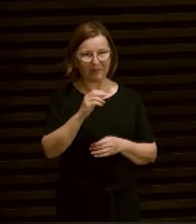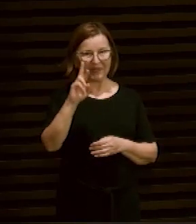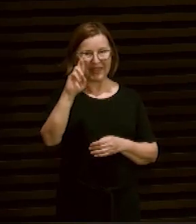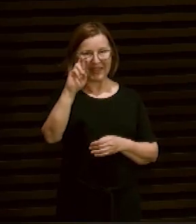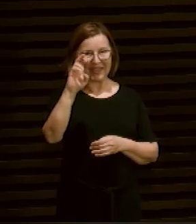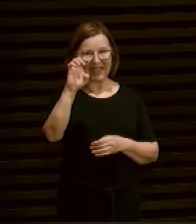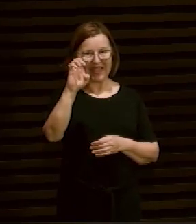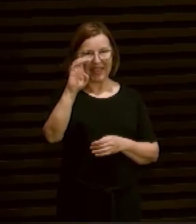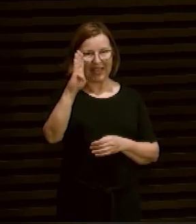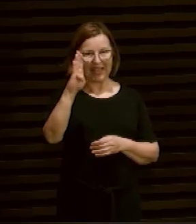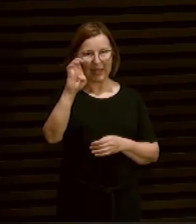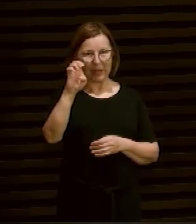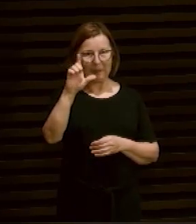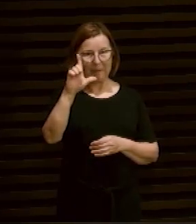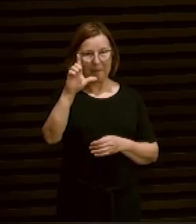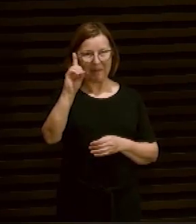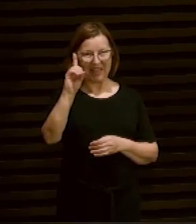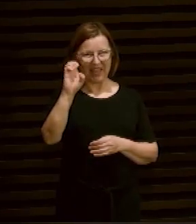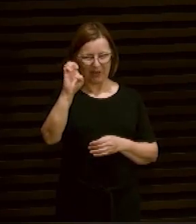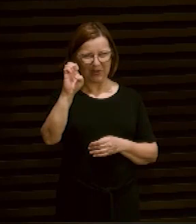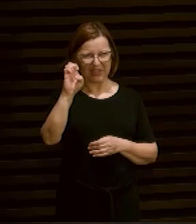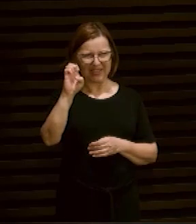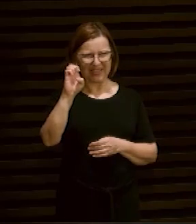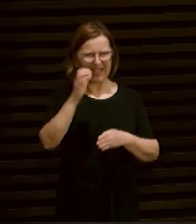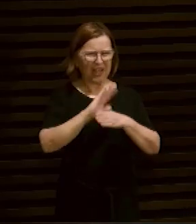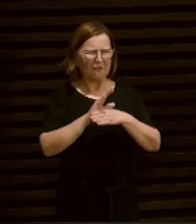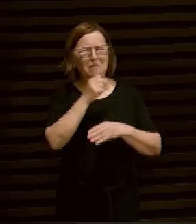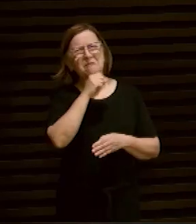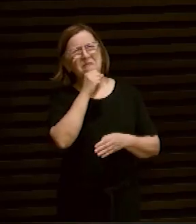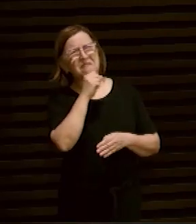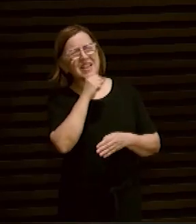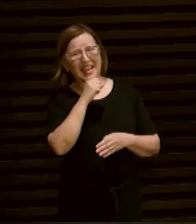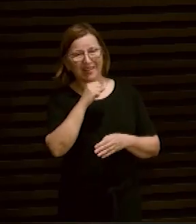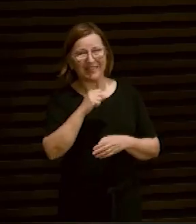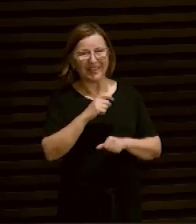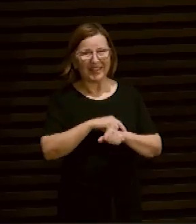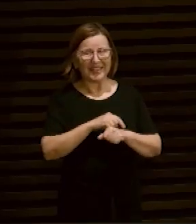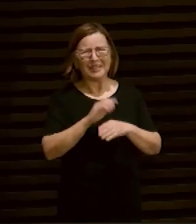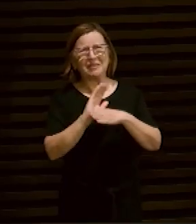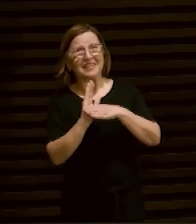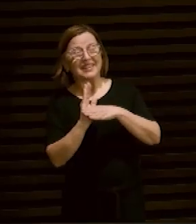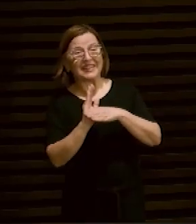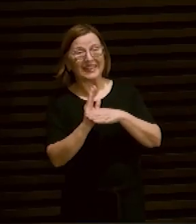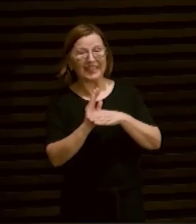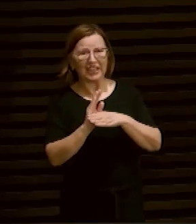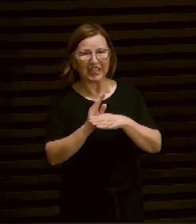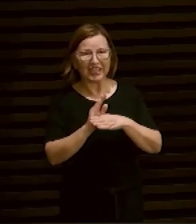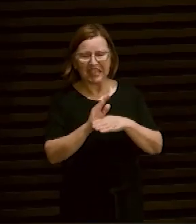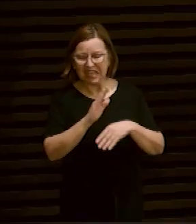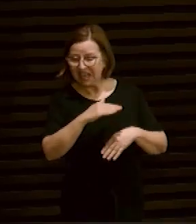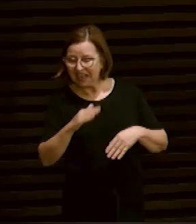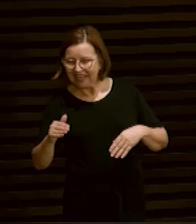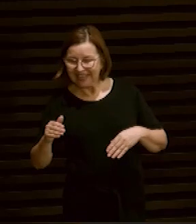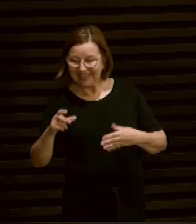Aquele momento que as crianças saem saltitando, aquela cantando e livres. Olha só, olha